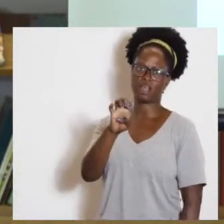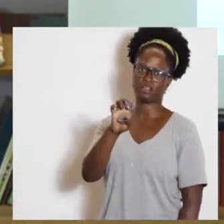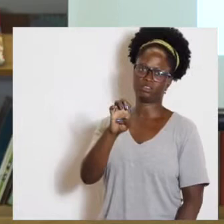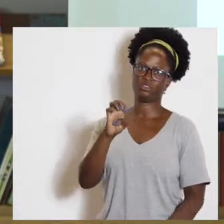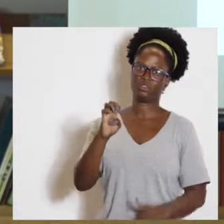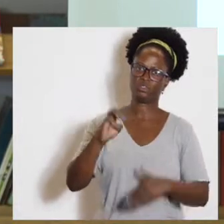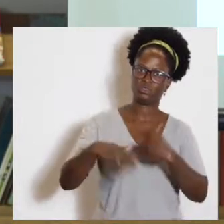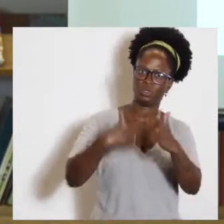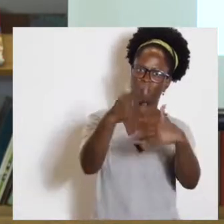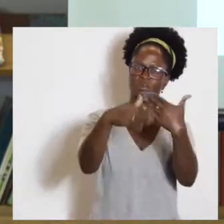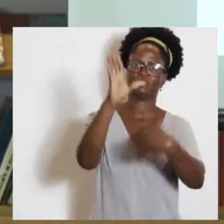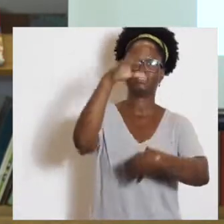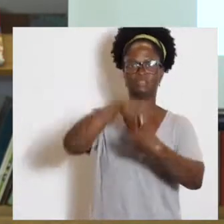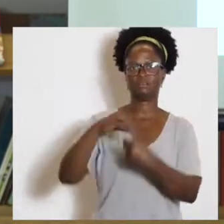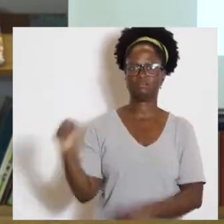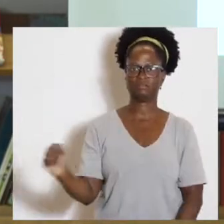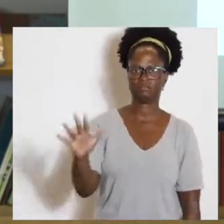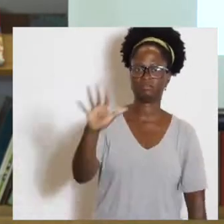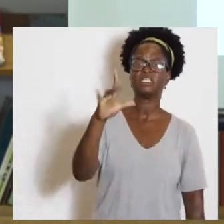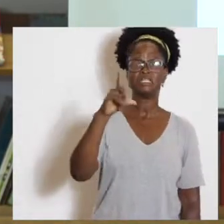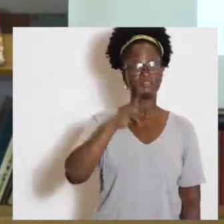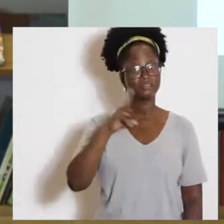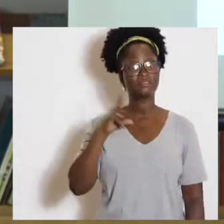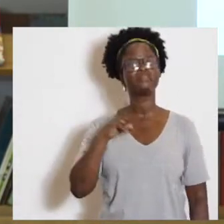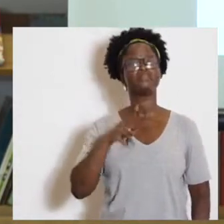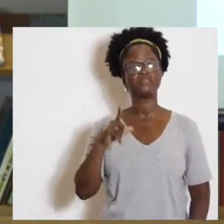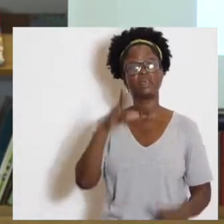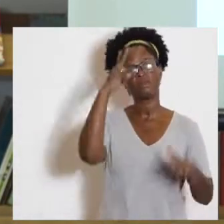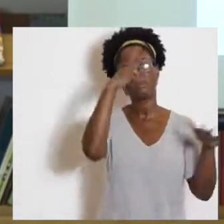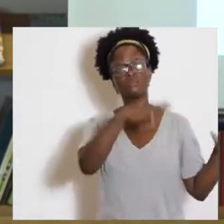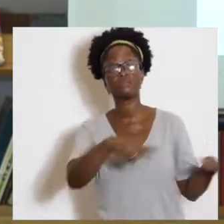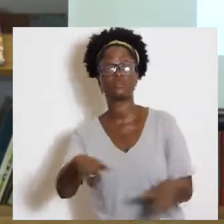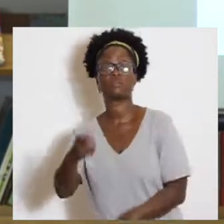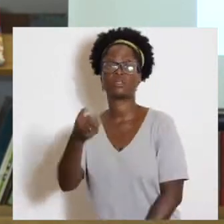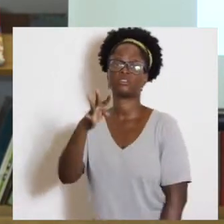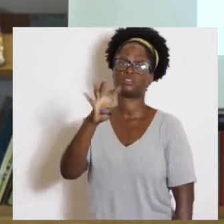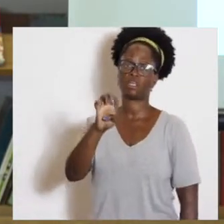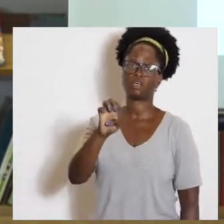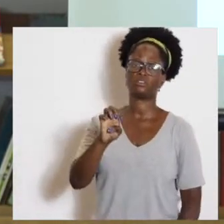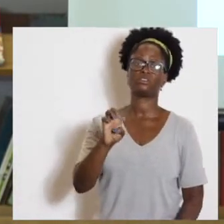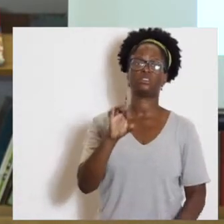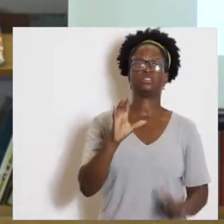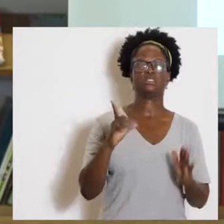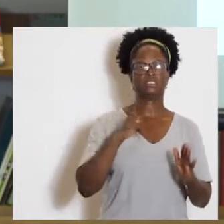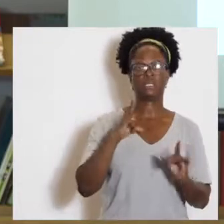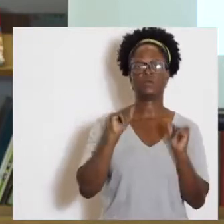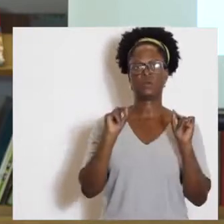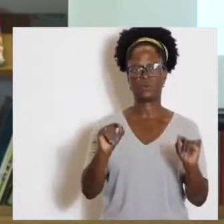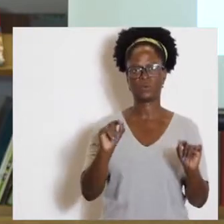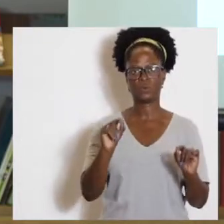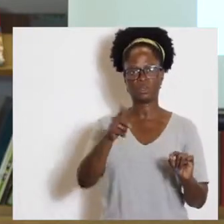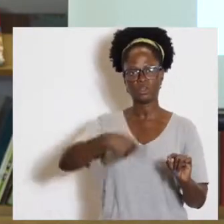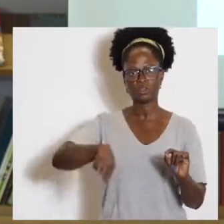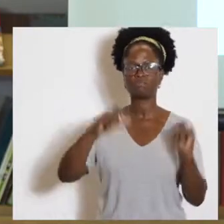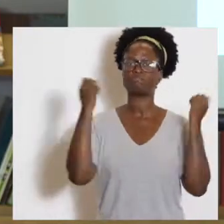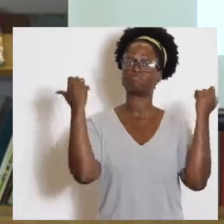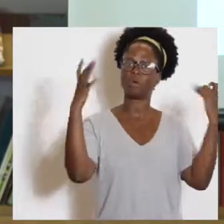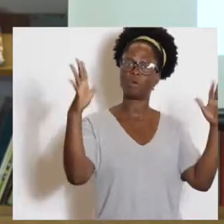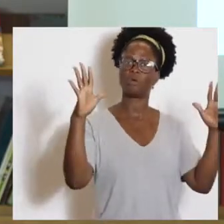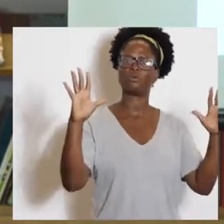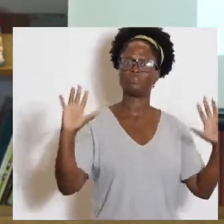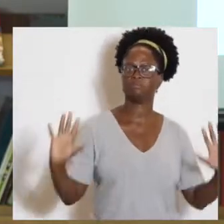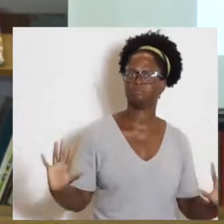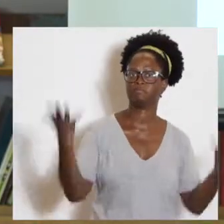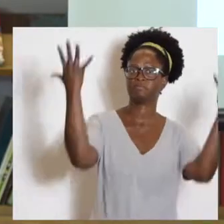da periferia eles têm a sua semana de arte moderna de 22 quando nós estamos comemorando